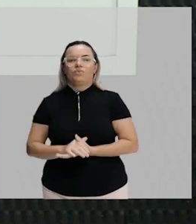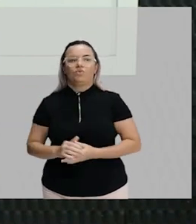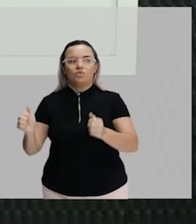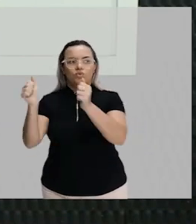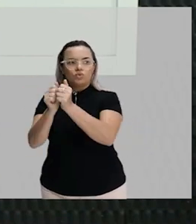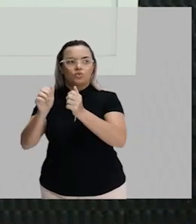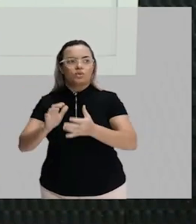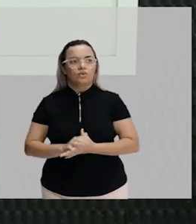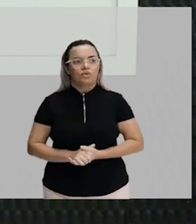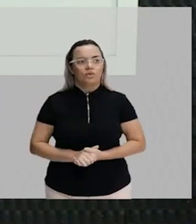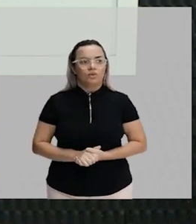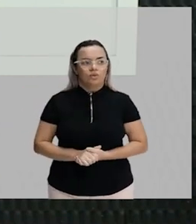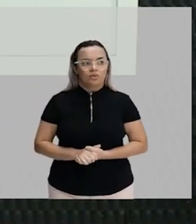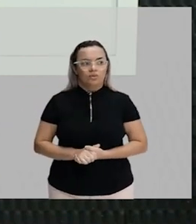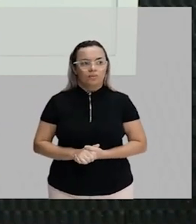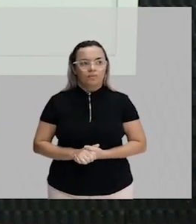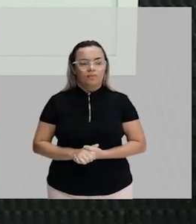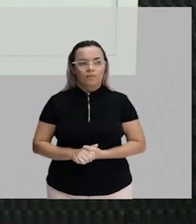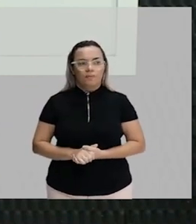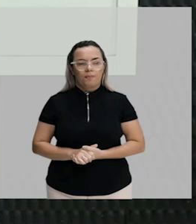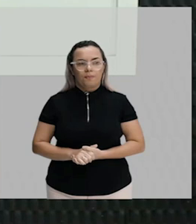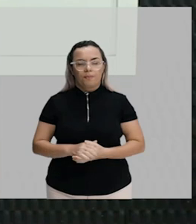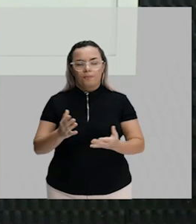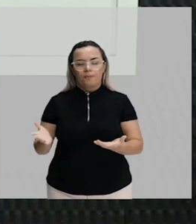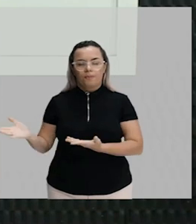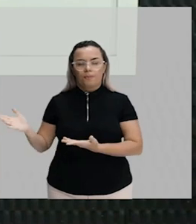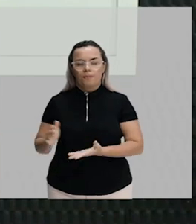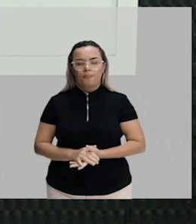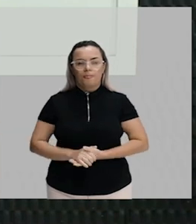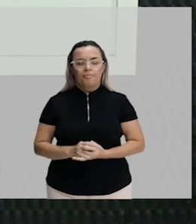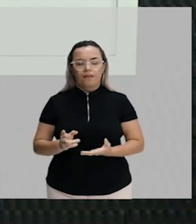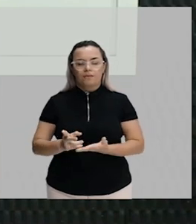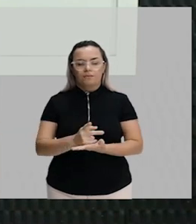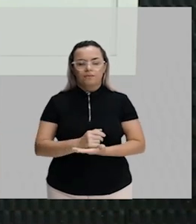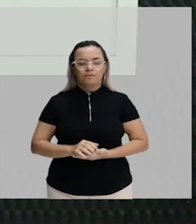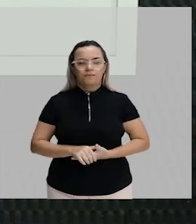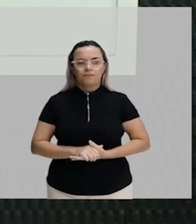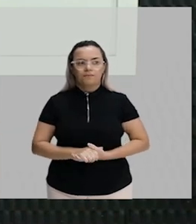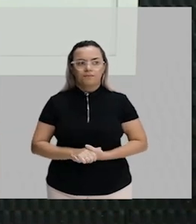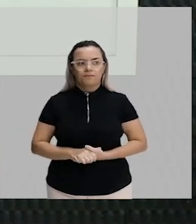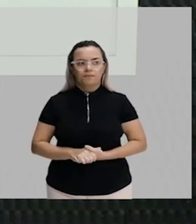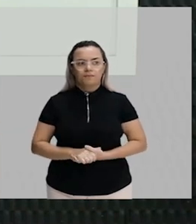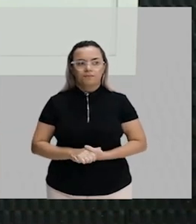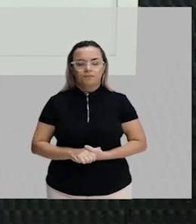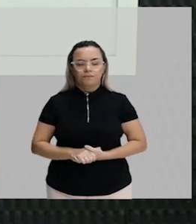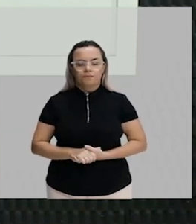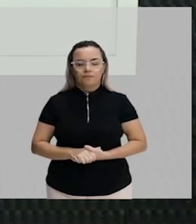centro certo então essa espira Menor Ela é